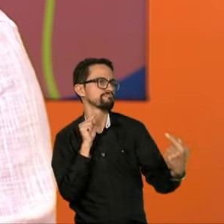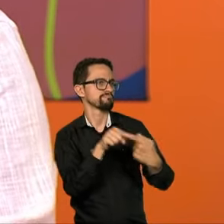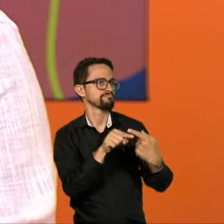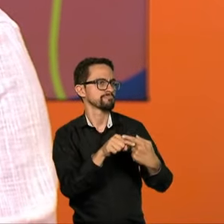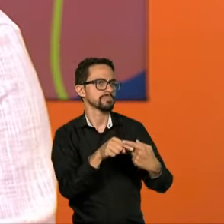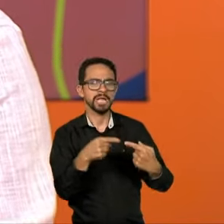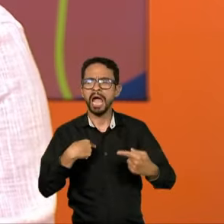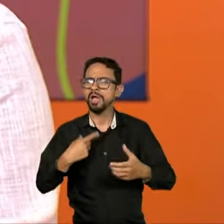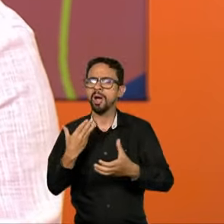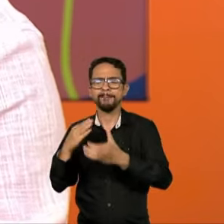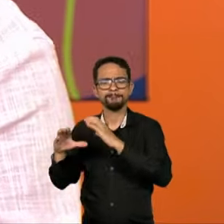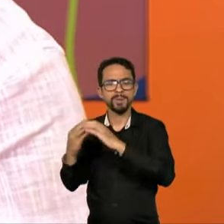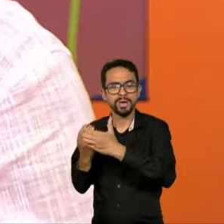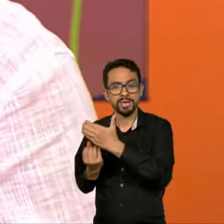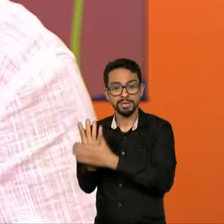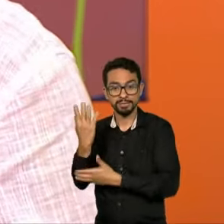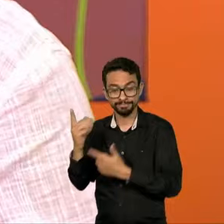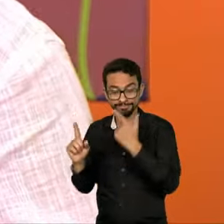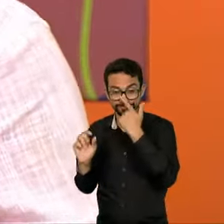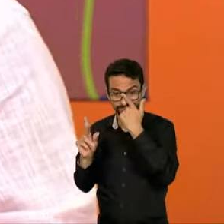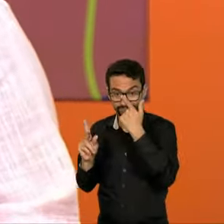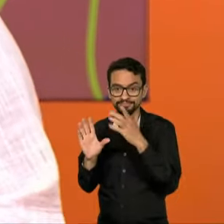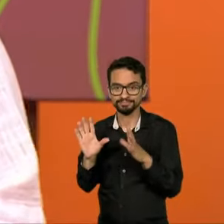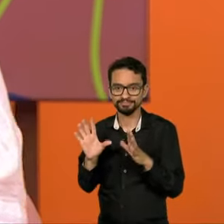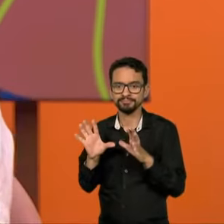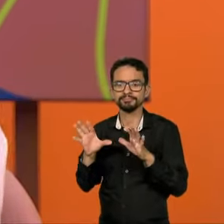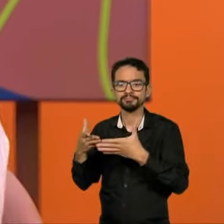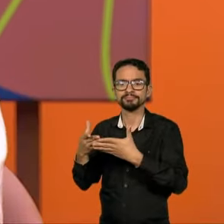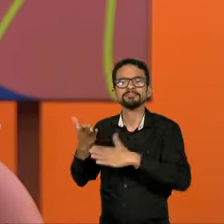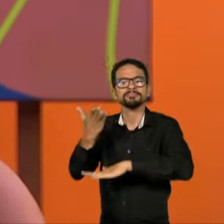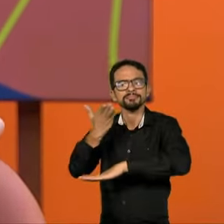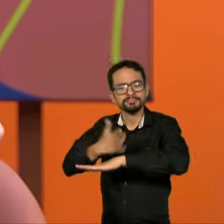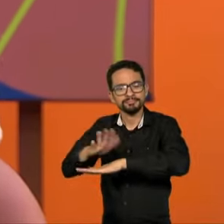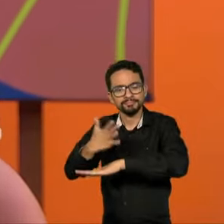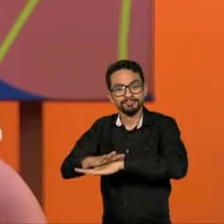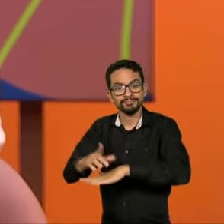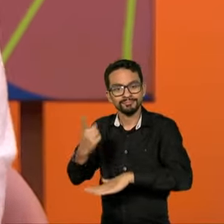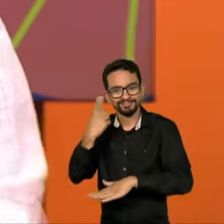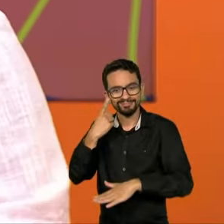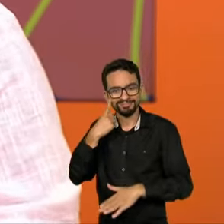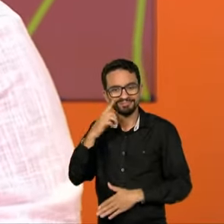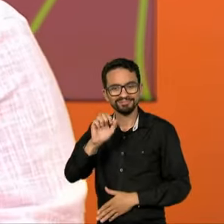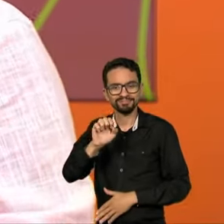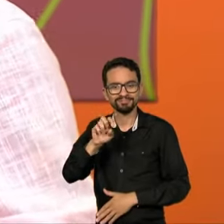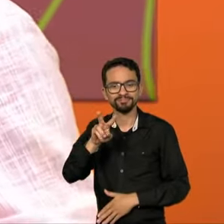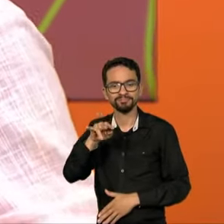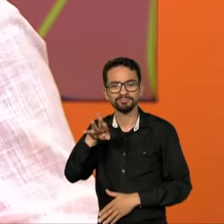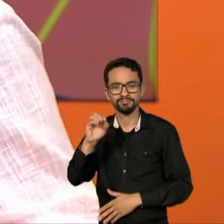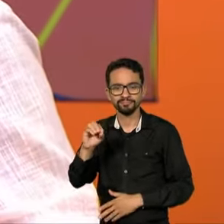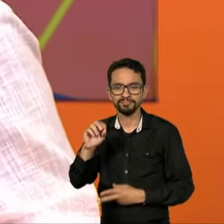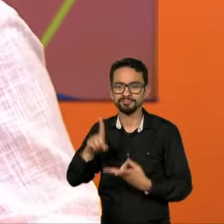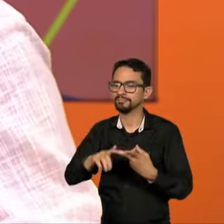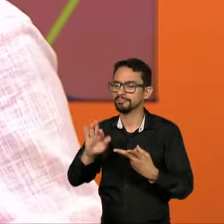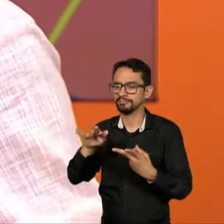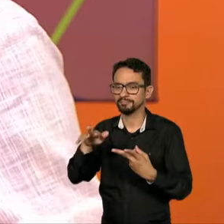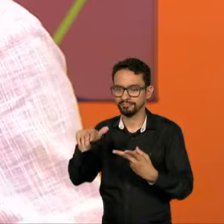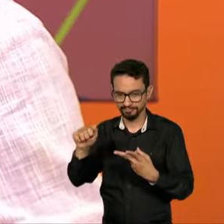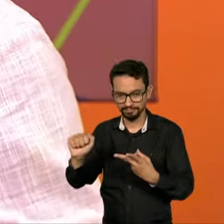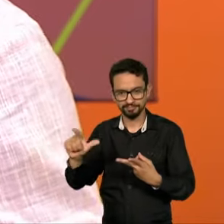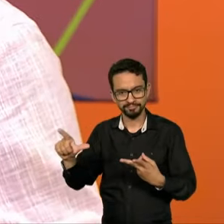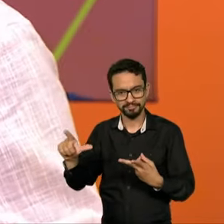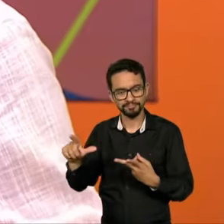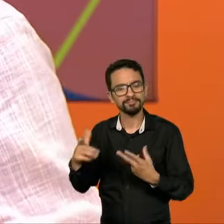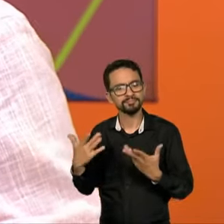músico, não sou cantor, não sei o quê. E ele foi fazer um grupo, ele foi ter aulas, a gente está falando do Evandro aqui, uhum. O Asdrubal trouxe o trombone.